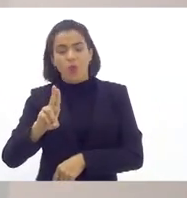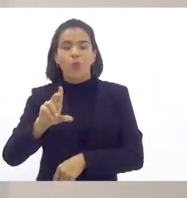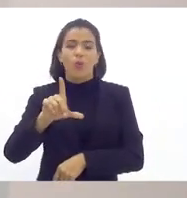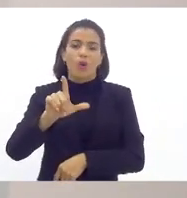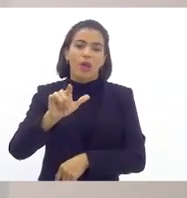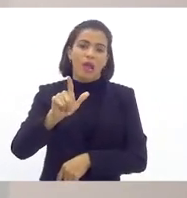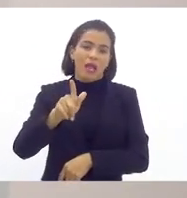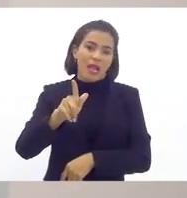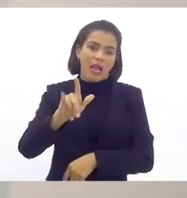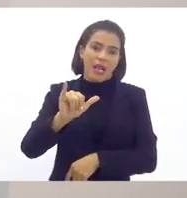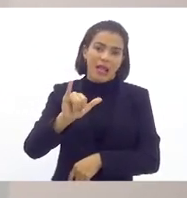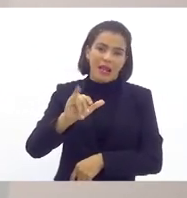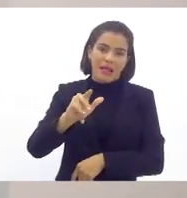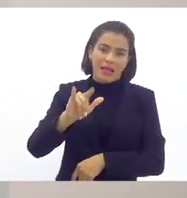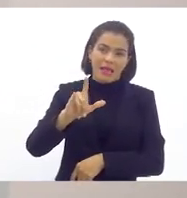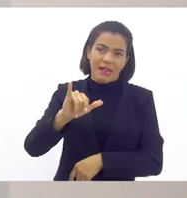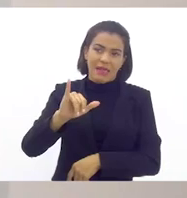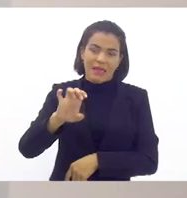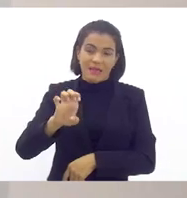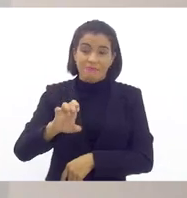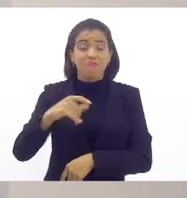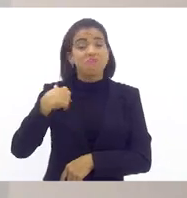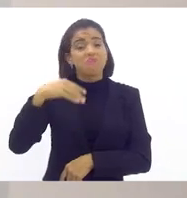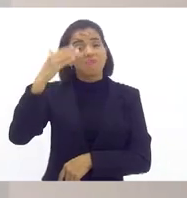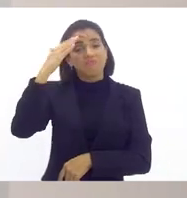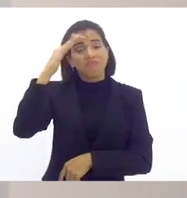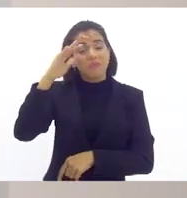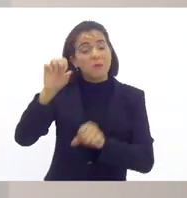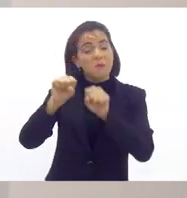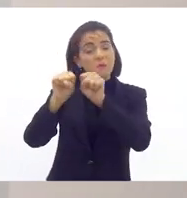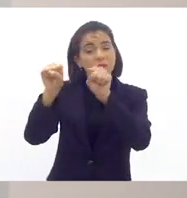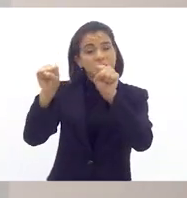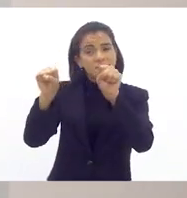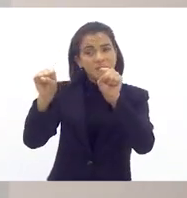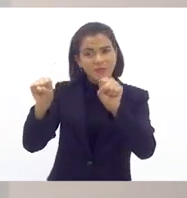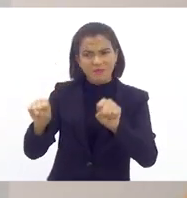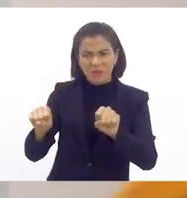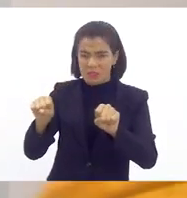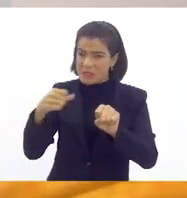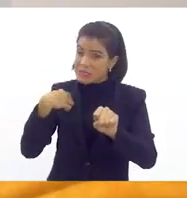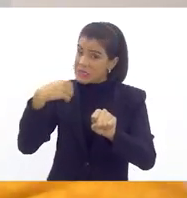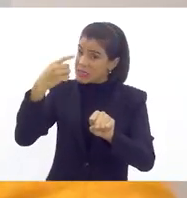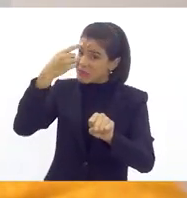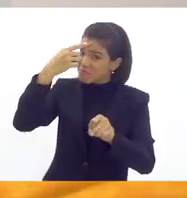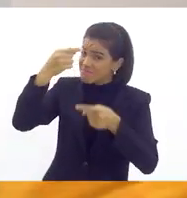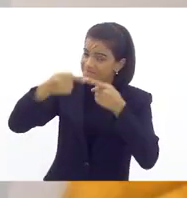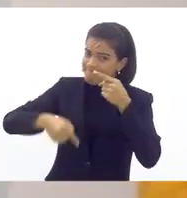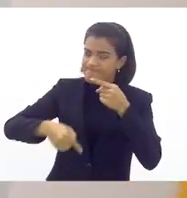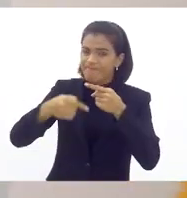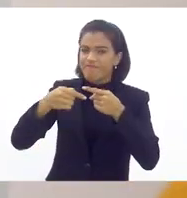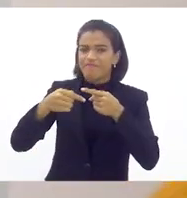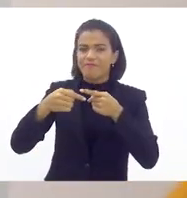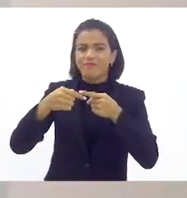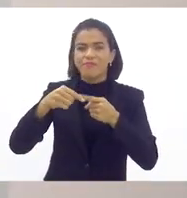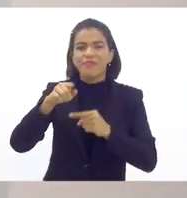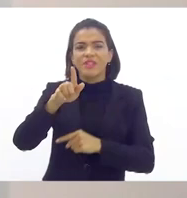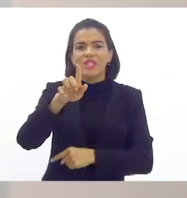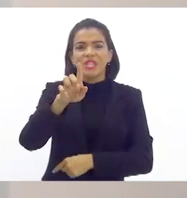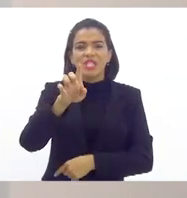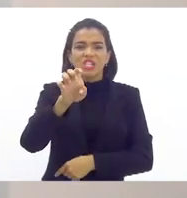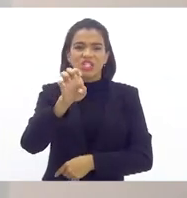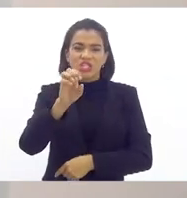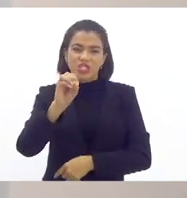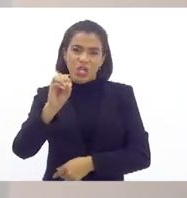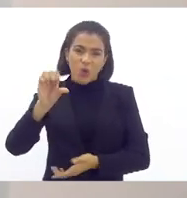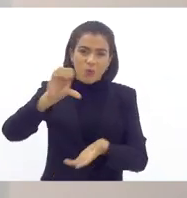intelectual da época entendia um sistema, se não me falha a memória, geocêntrico, e era elite